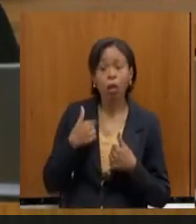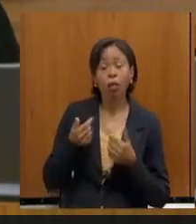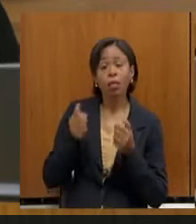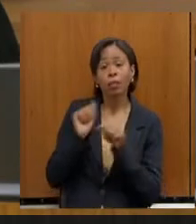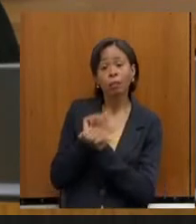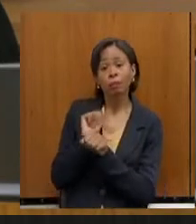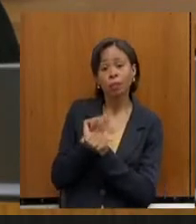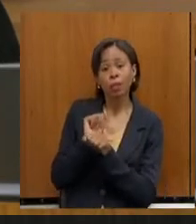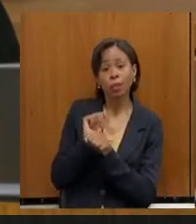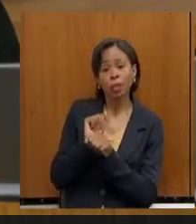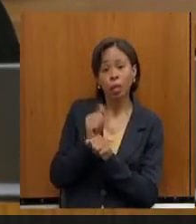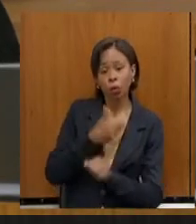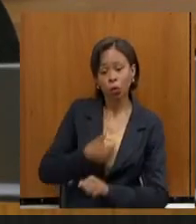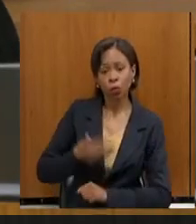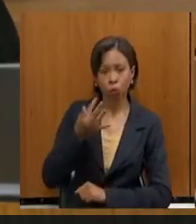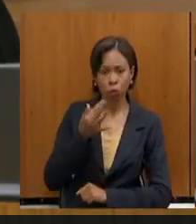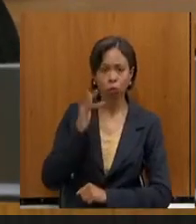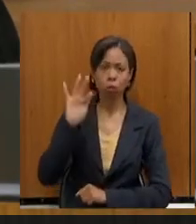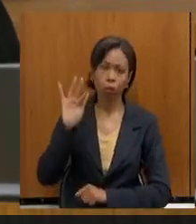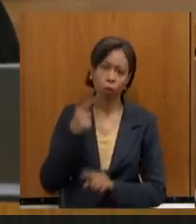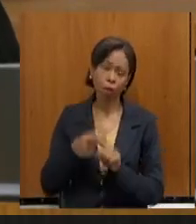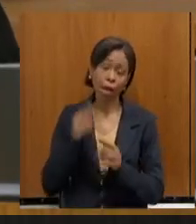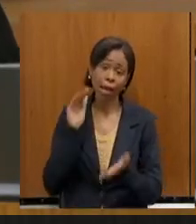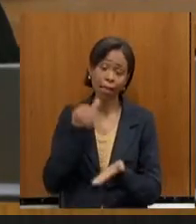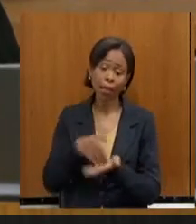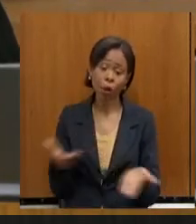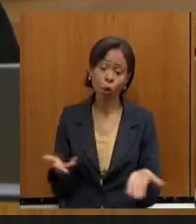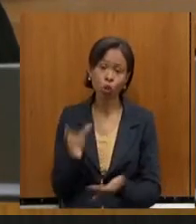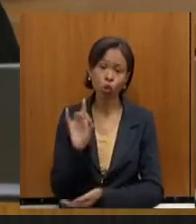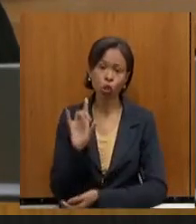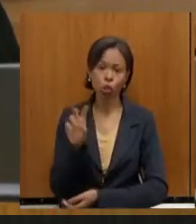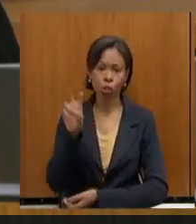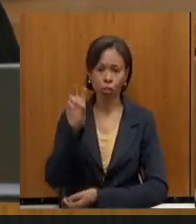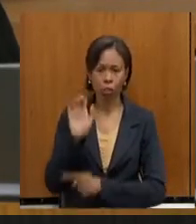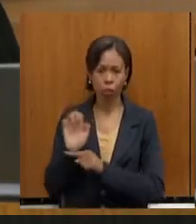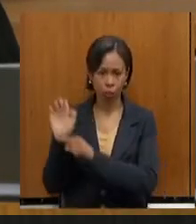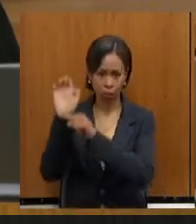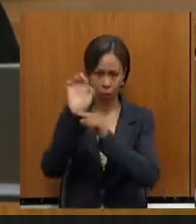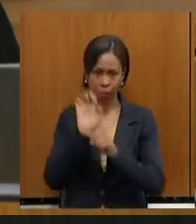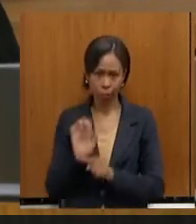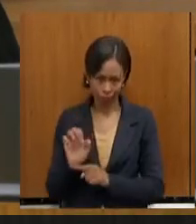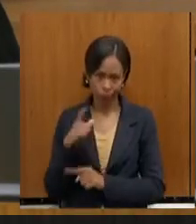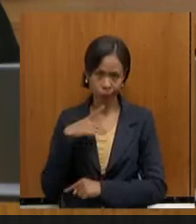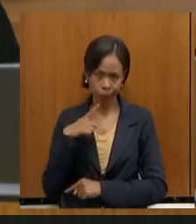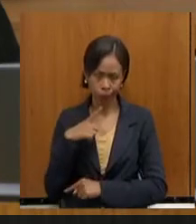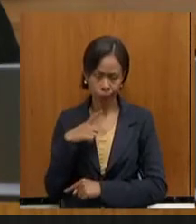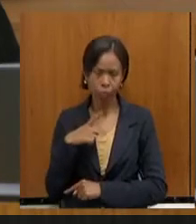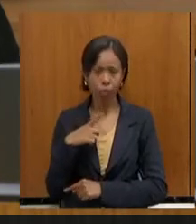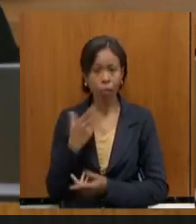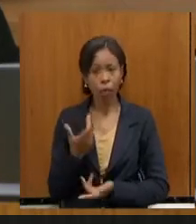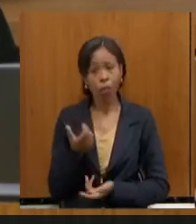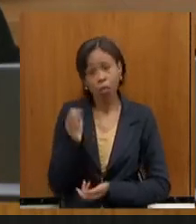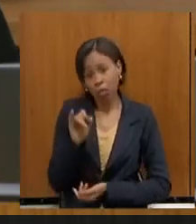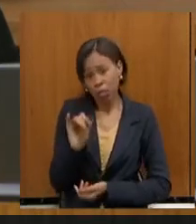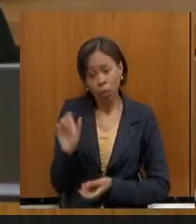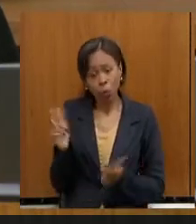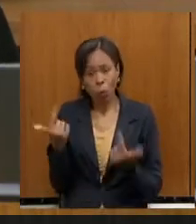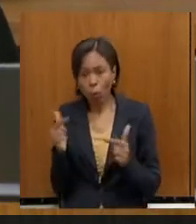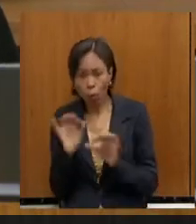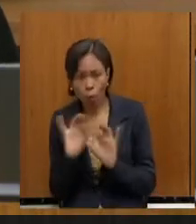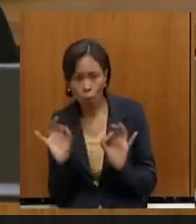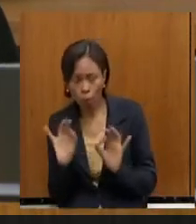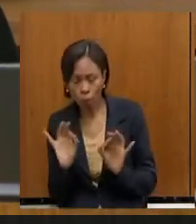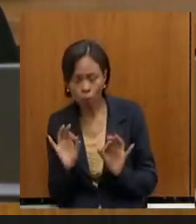apenas tem que o Estados da Federação até hoje e instituíram caso ela não seja destruída ou que a lei estabelece